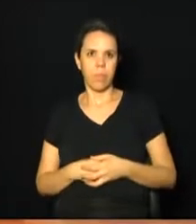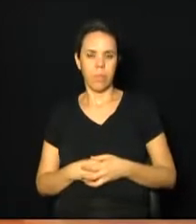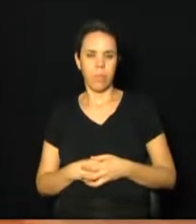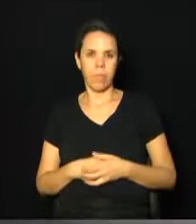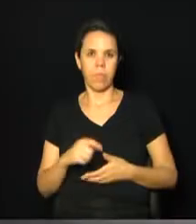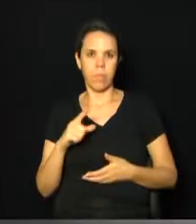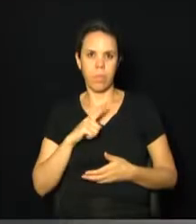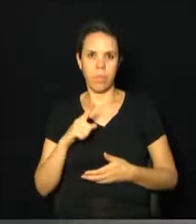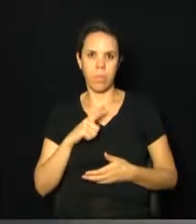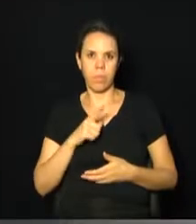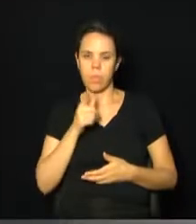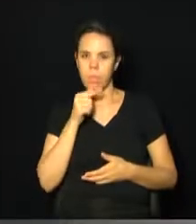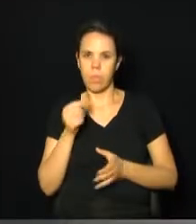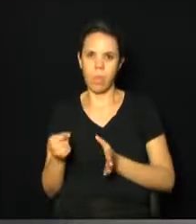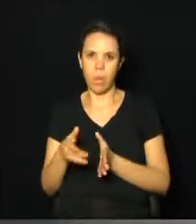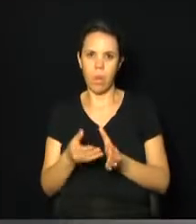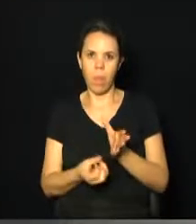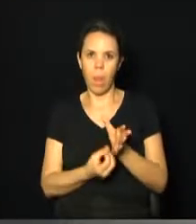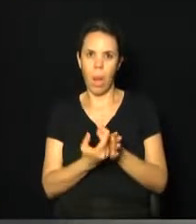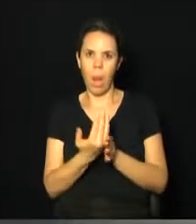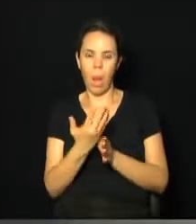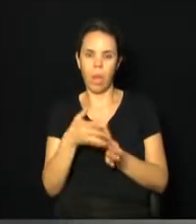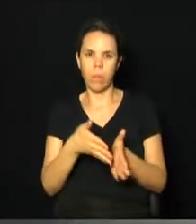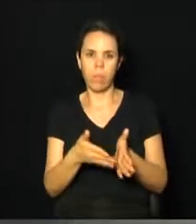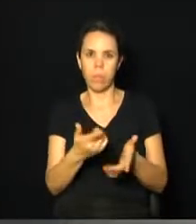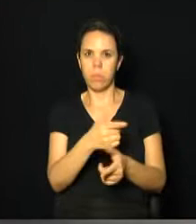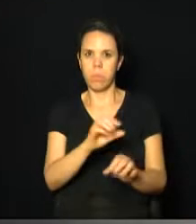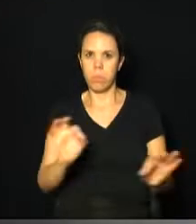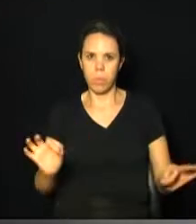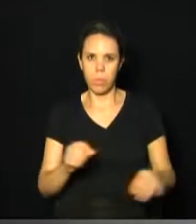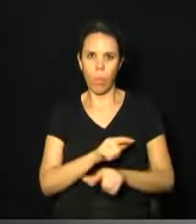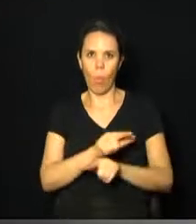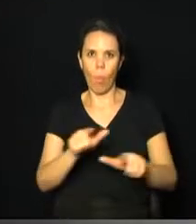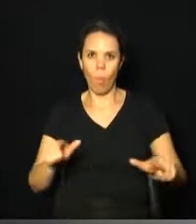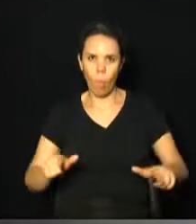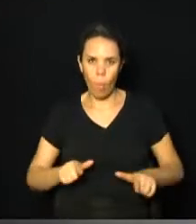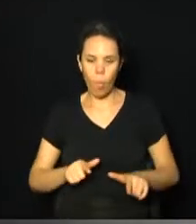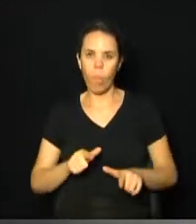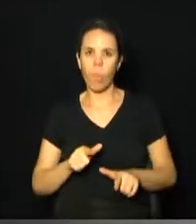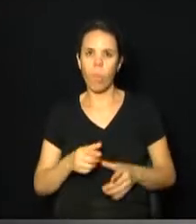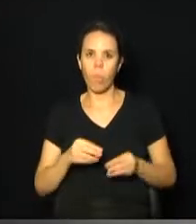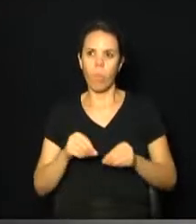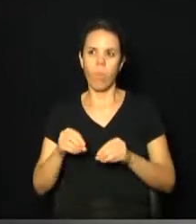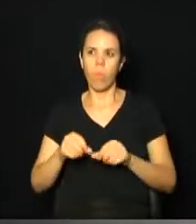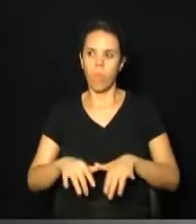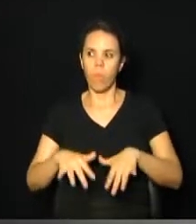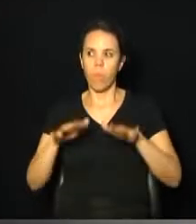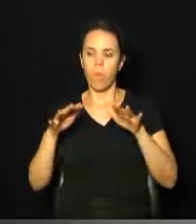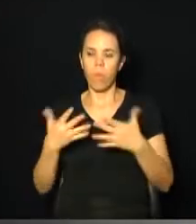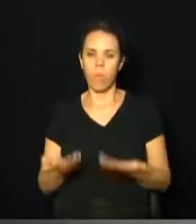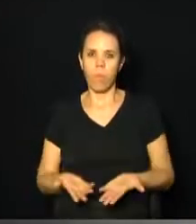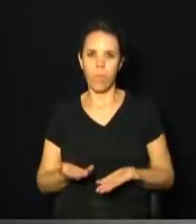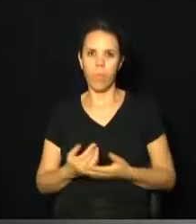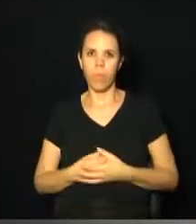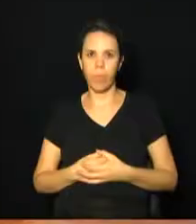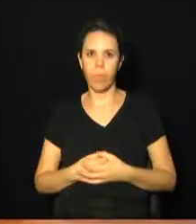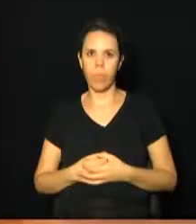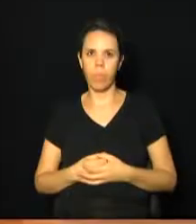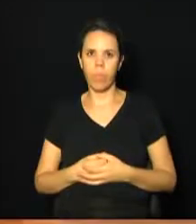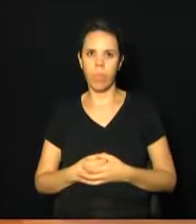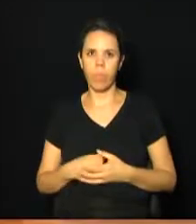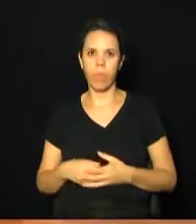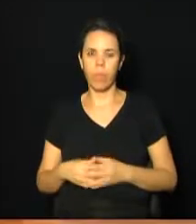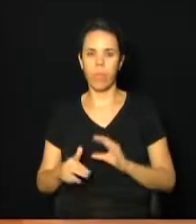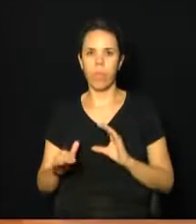tinha algumas nascentes, que hoje já não existem mais por conta de assoreamento mesmo. Inclusive, eu